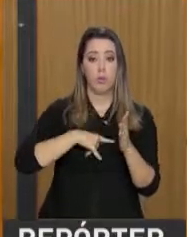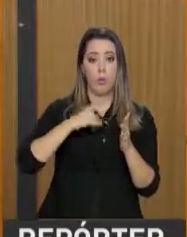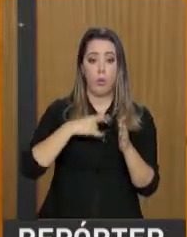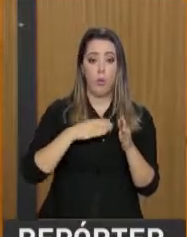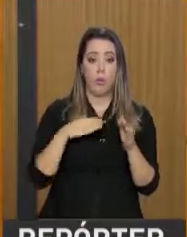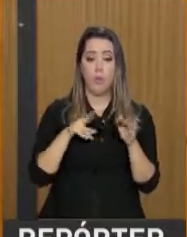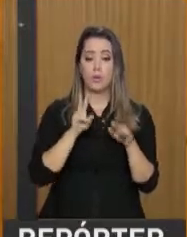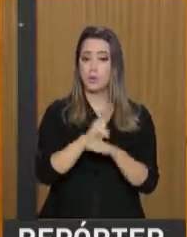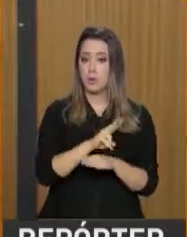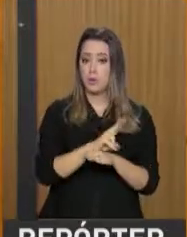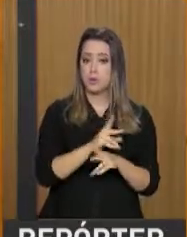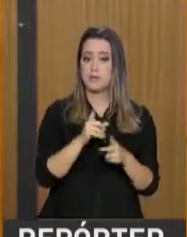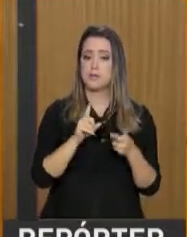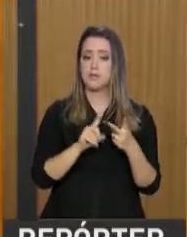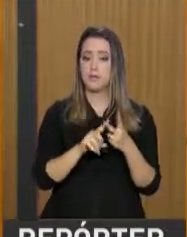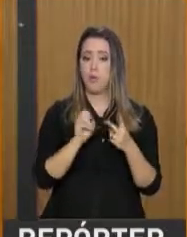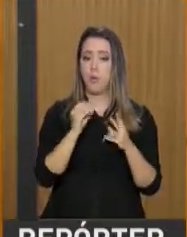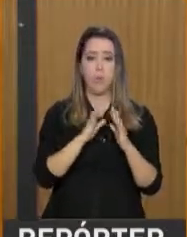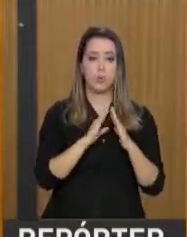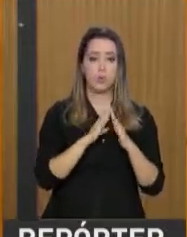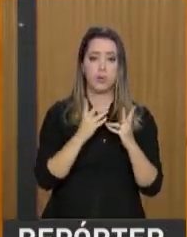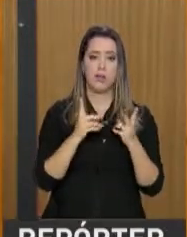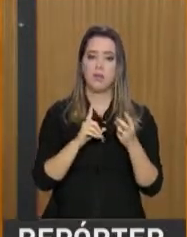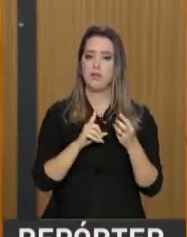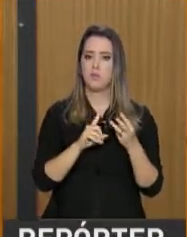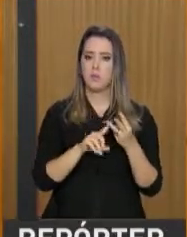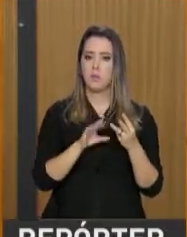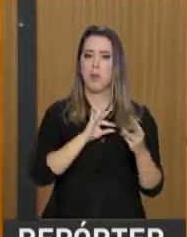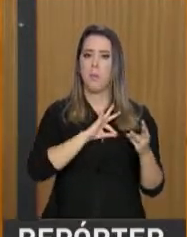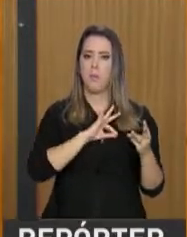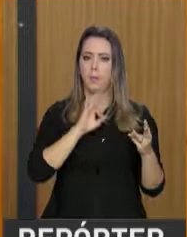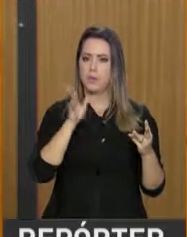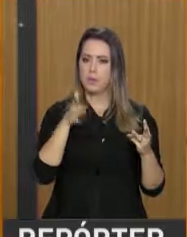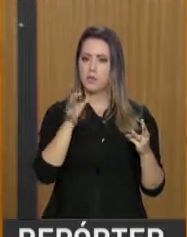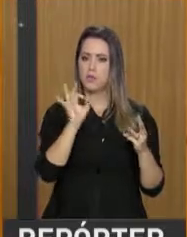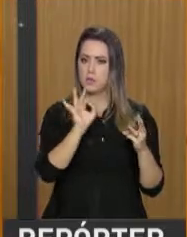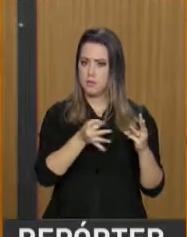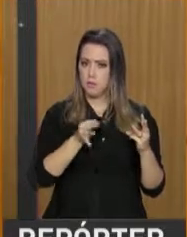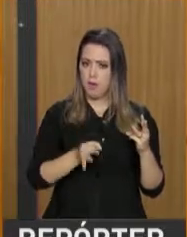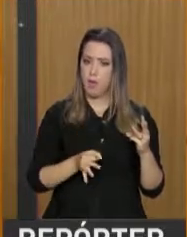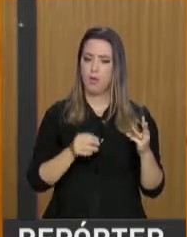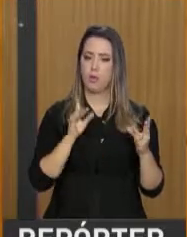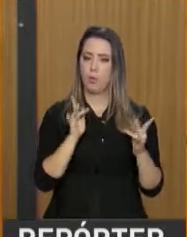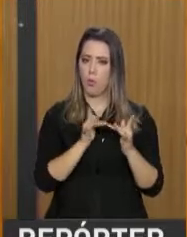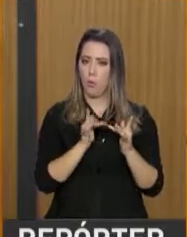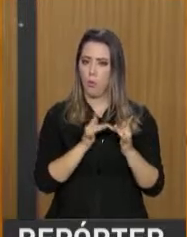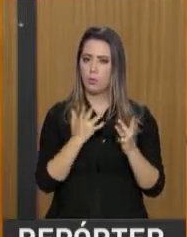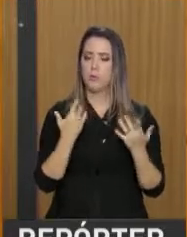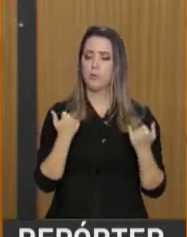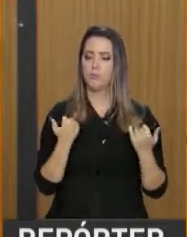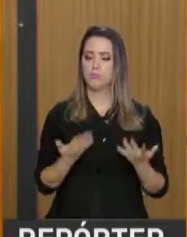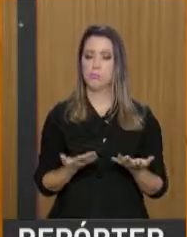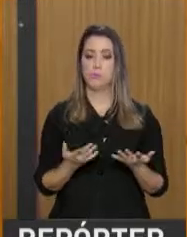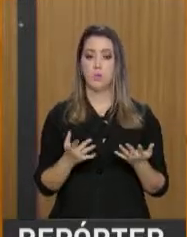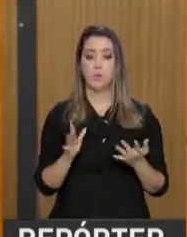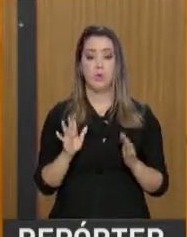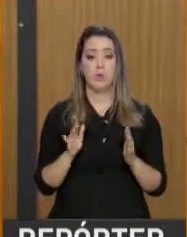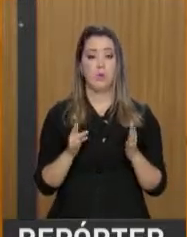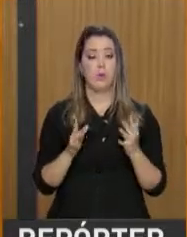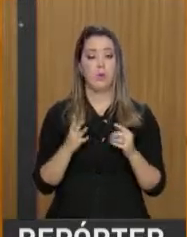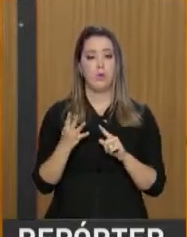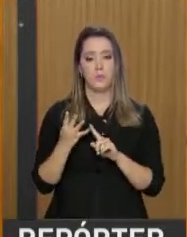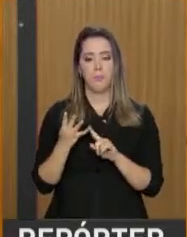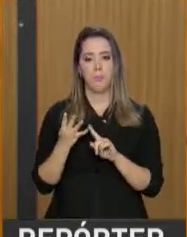é o que eles estão pedindo ou residência temporária polícia federal já deu o ok nessa documentação tá e último